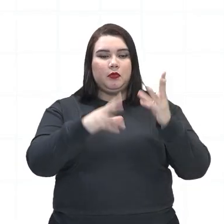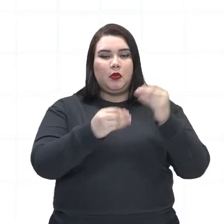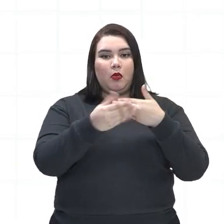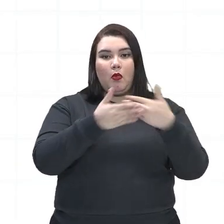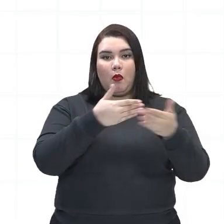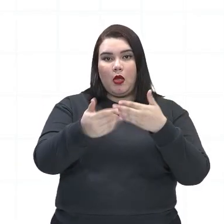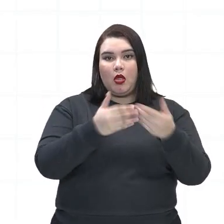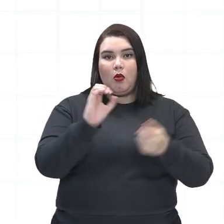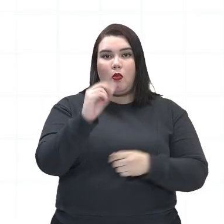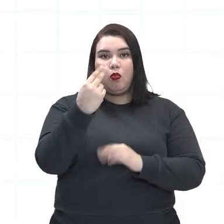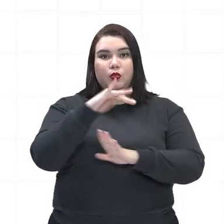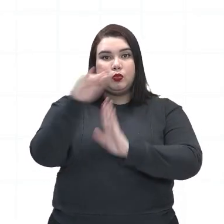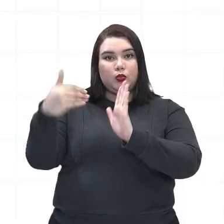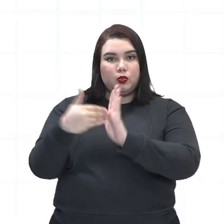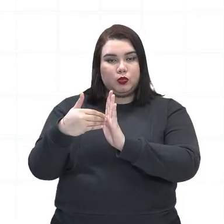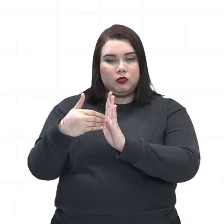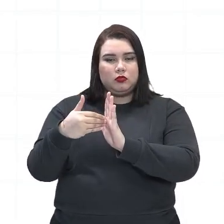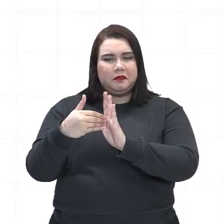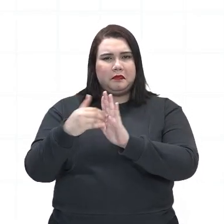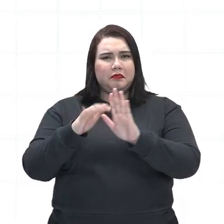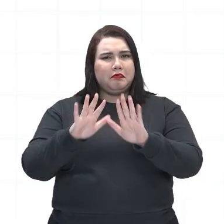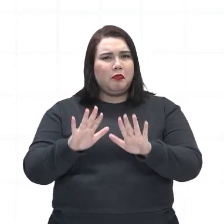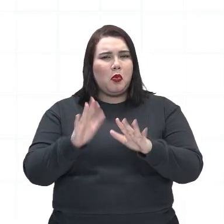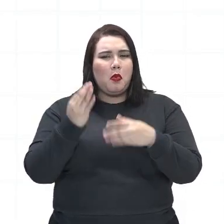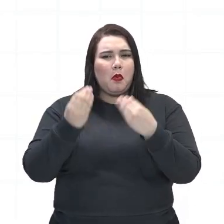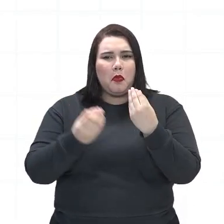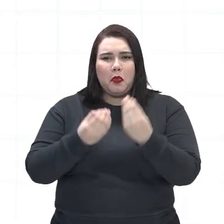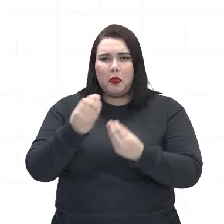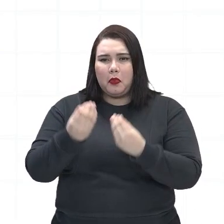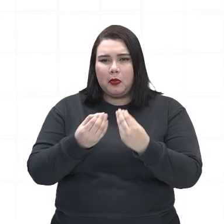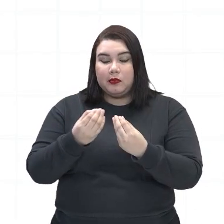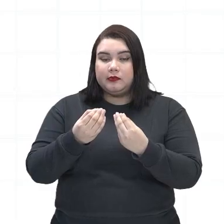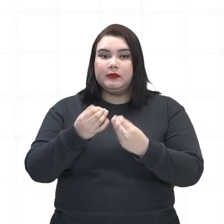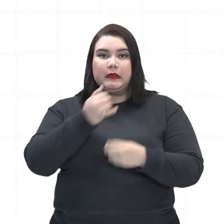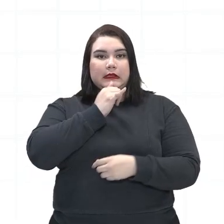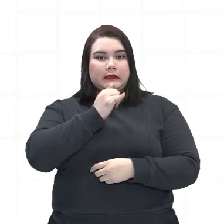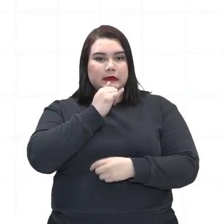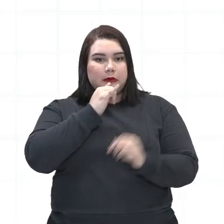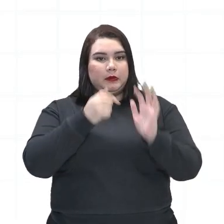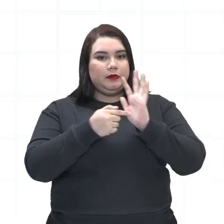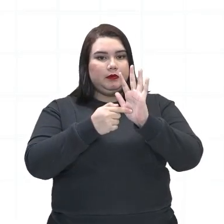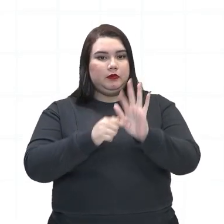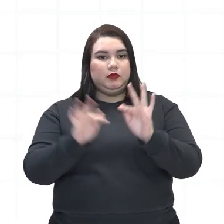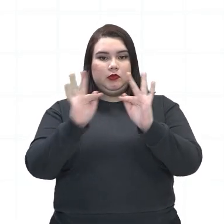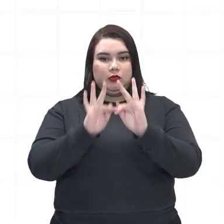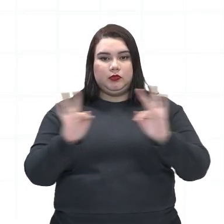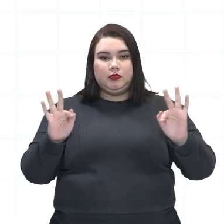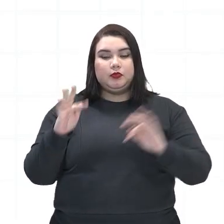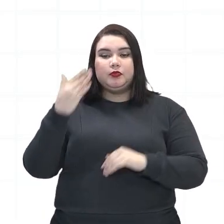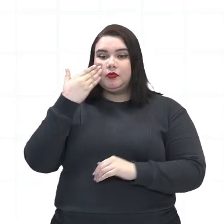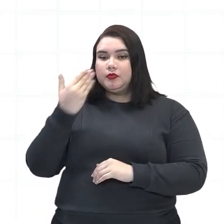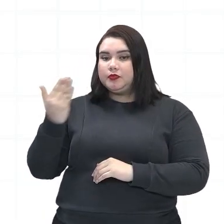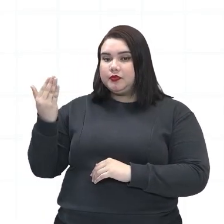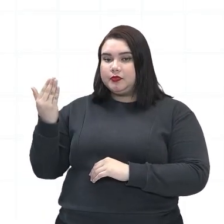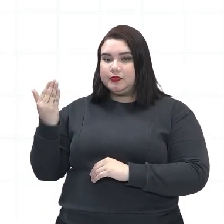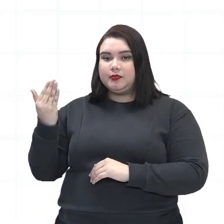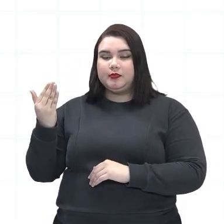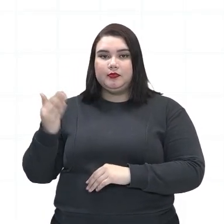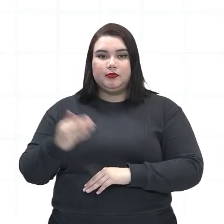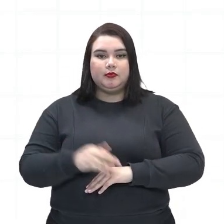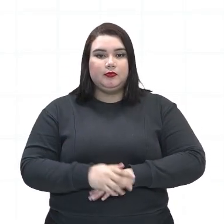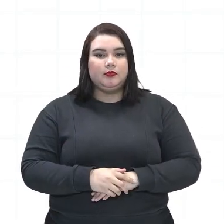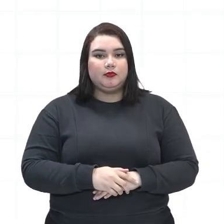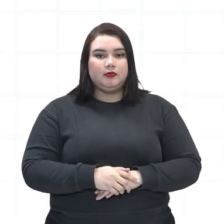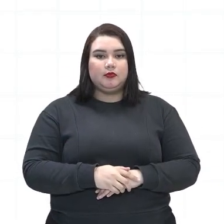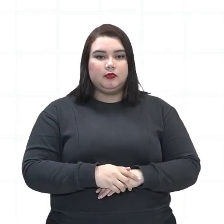todos. Como assim? Olha só, observe o nosso exemplo. You can take any book from